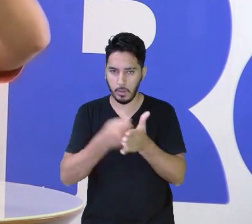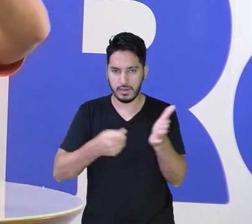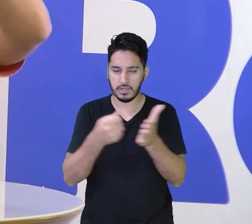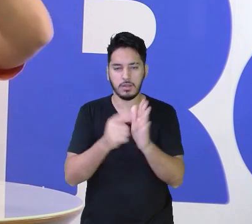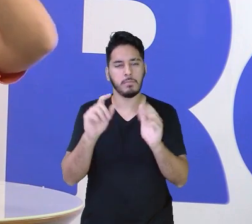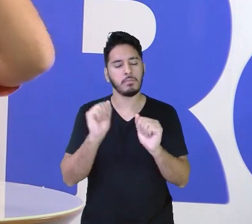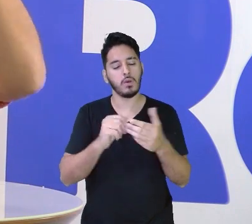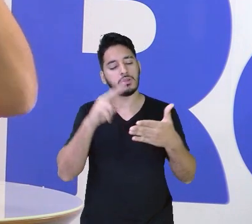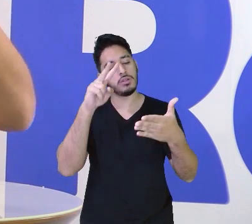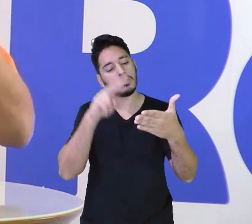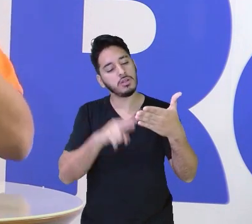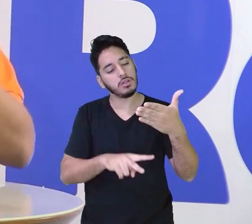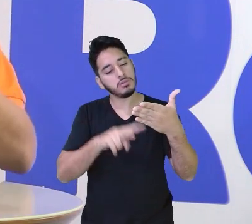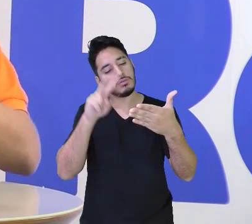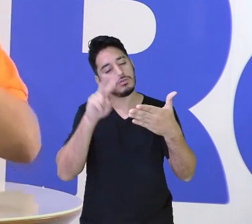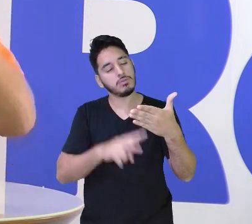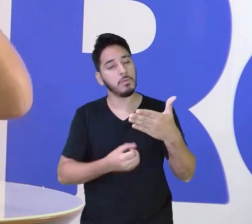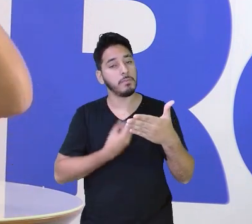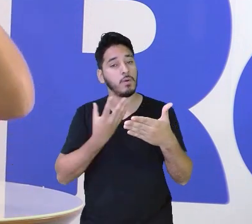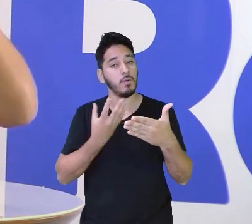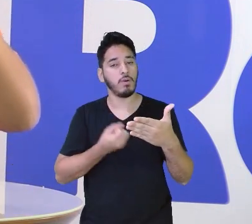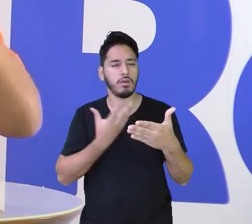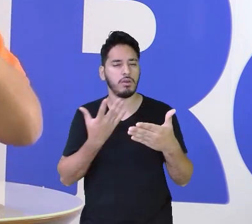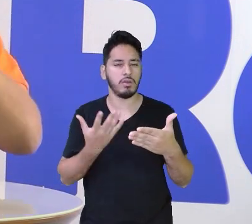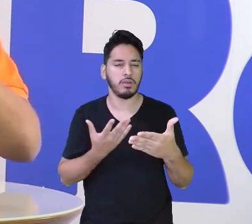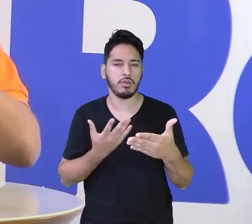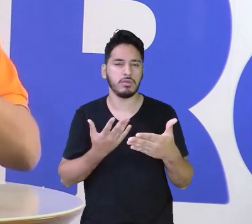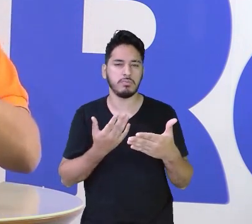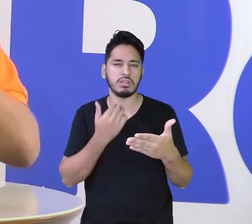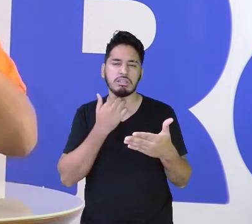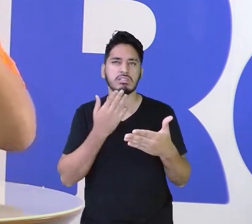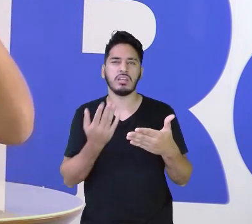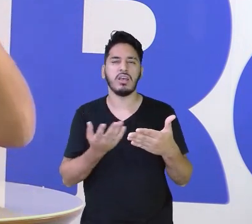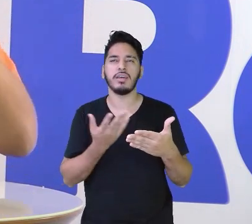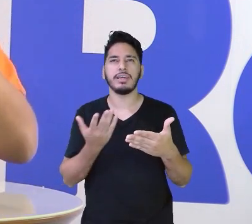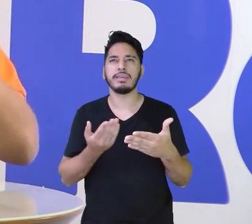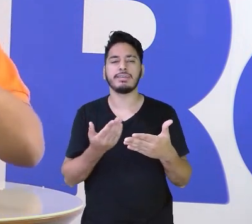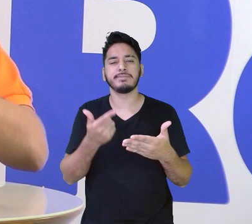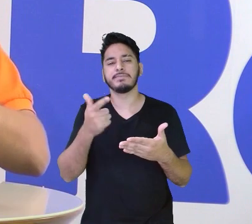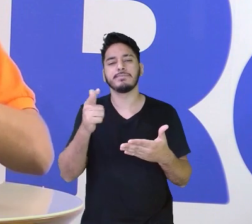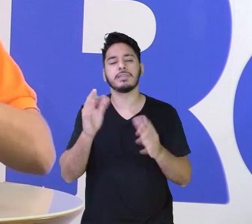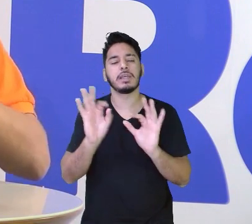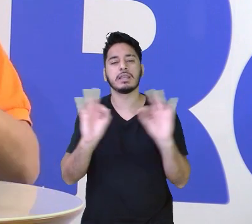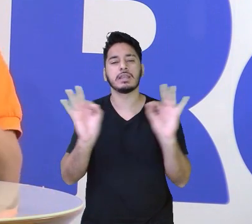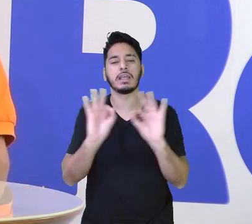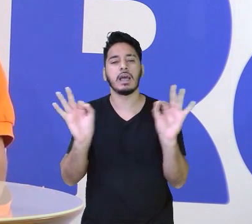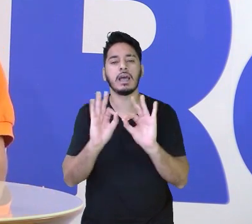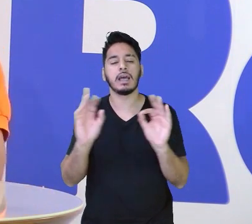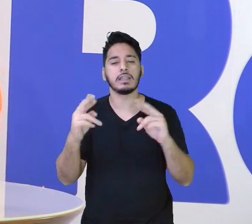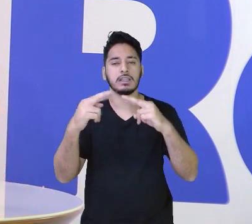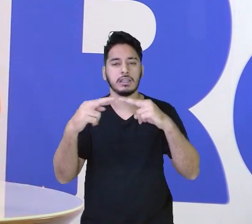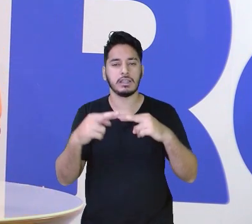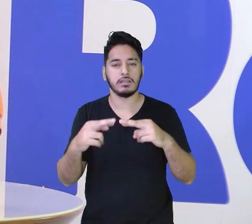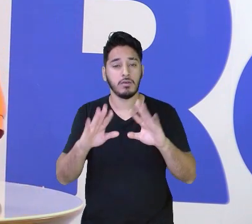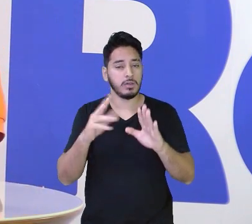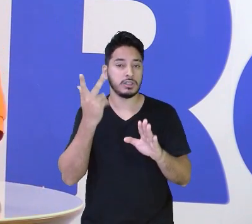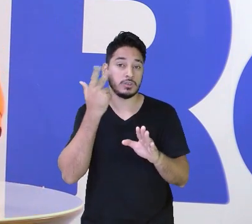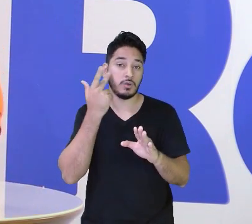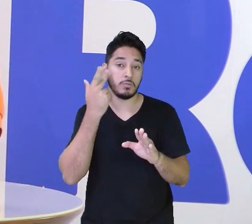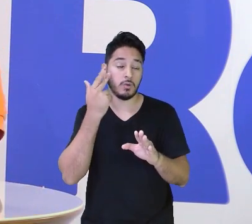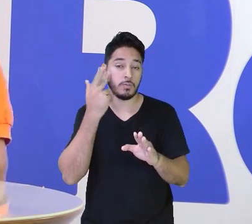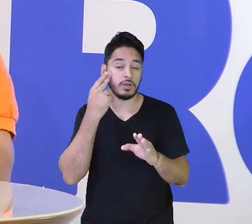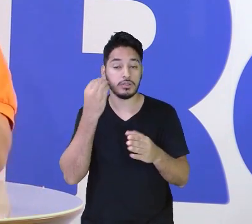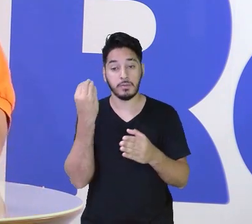pode ler algum poema que não tenha nenhum tipo de rima, mas normalmente